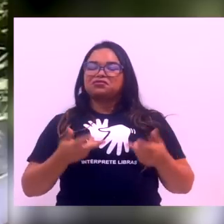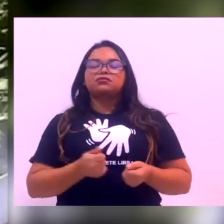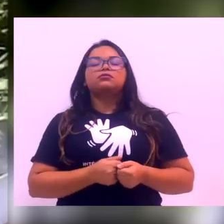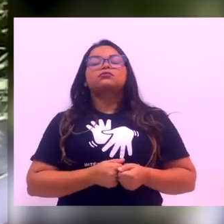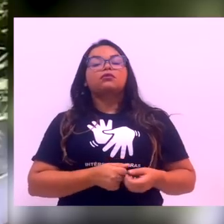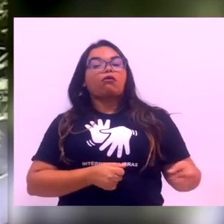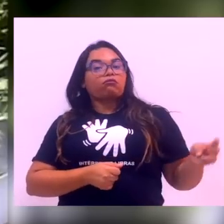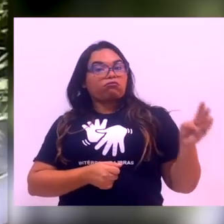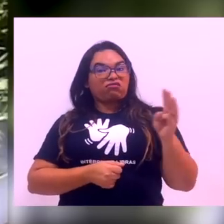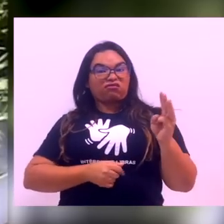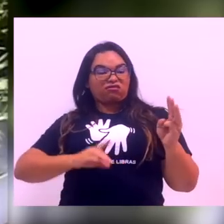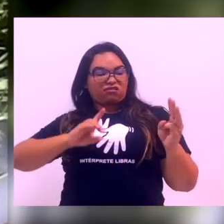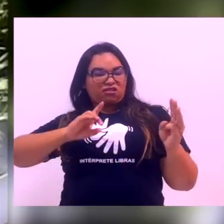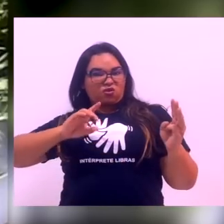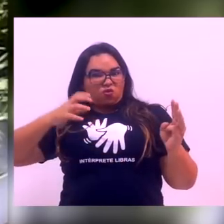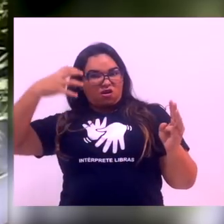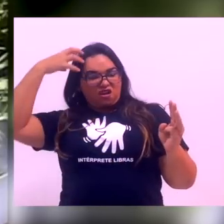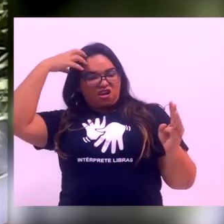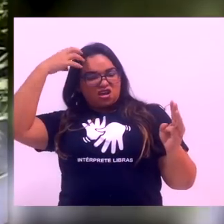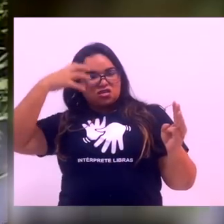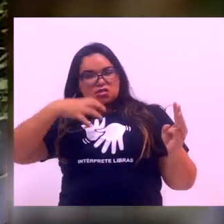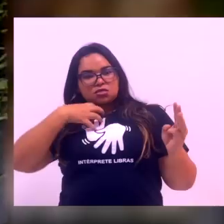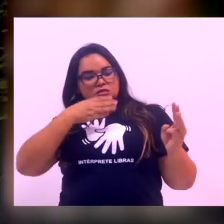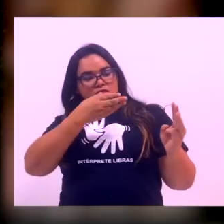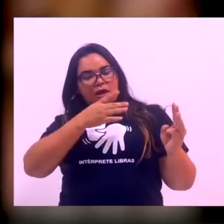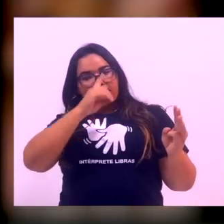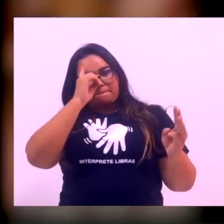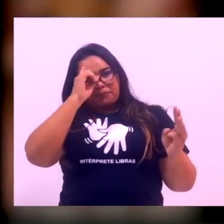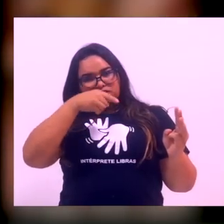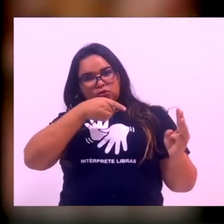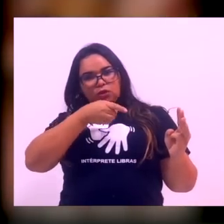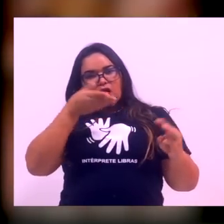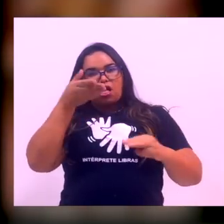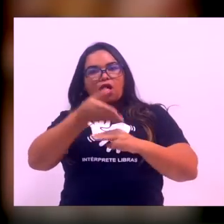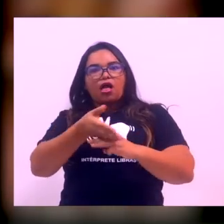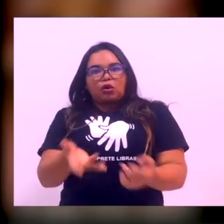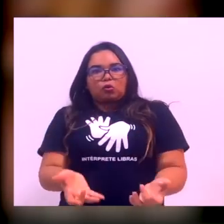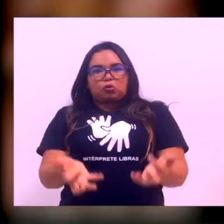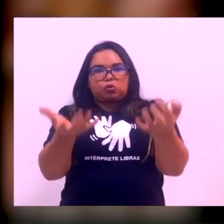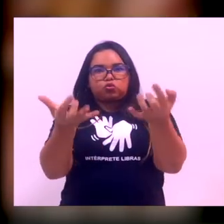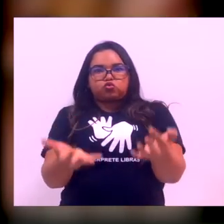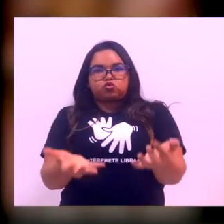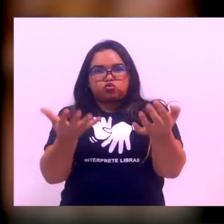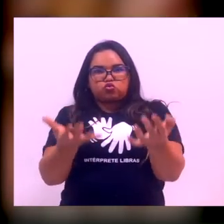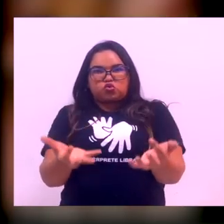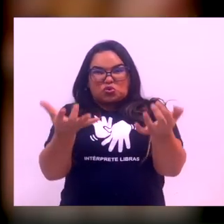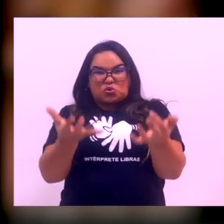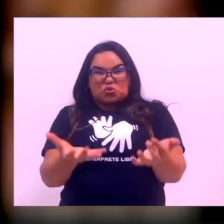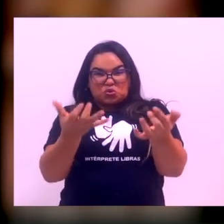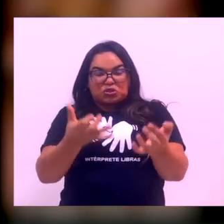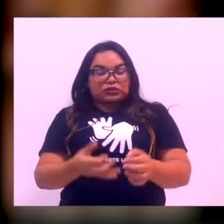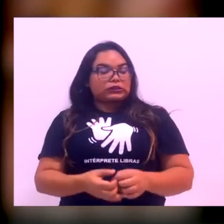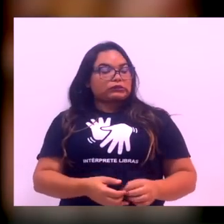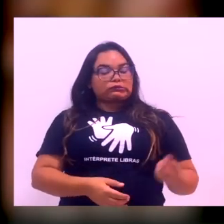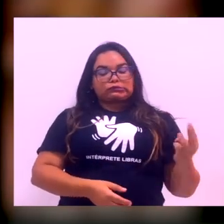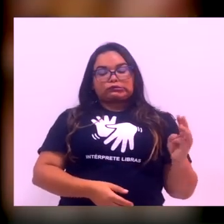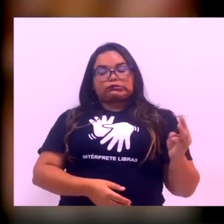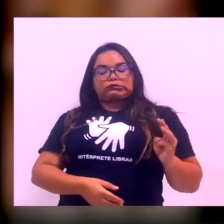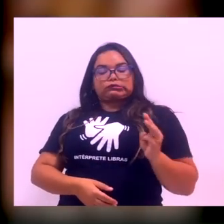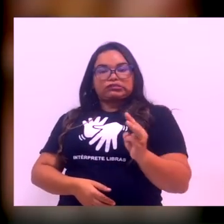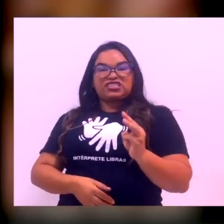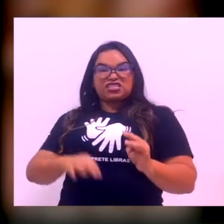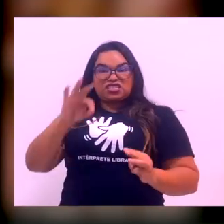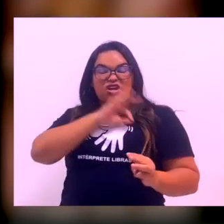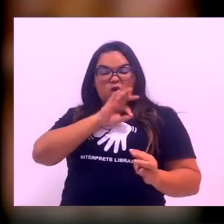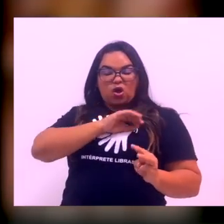servirei. Uau! Isso é profundo. Então eles foram jogados na fornalha ardente, e o que acontece então?